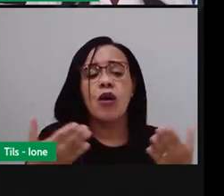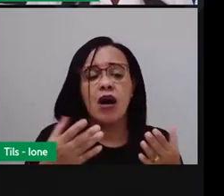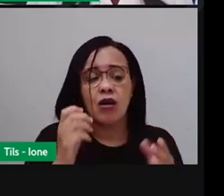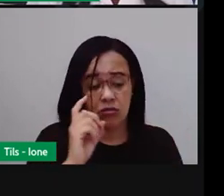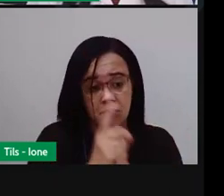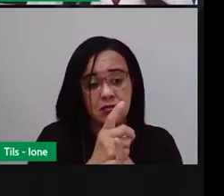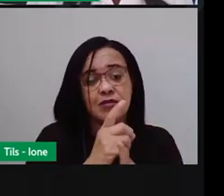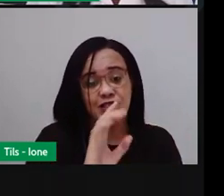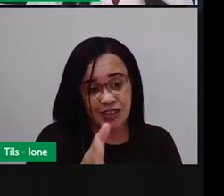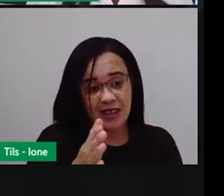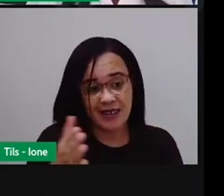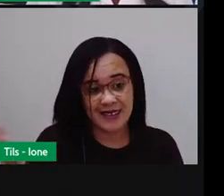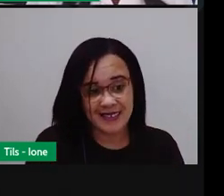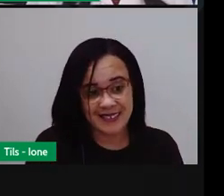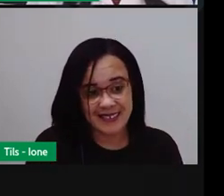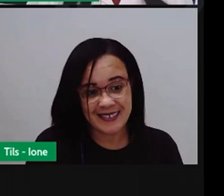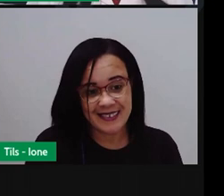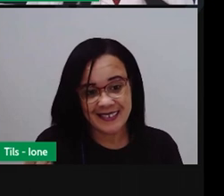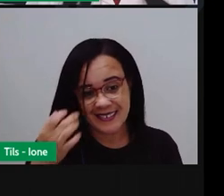descobriu?